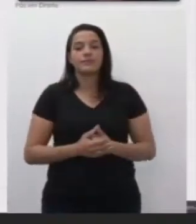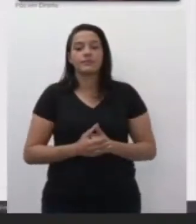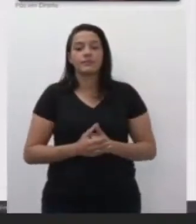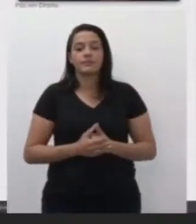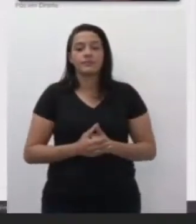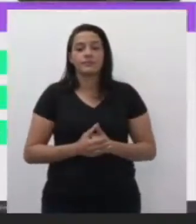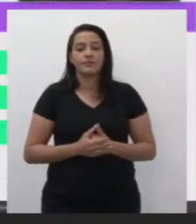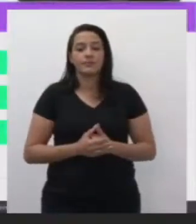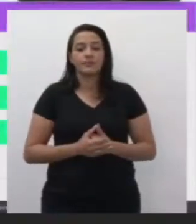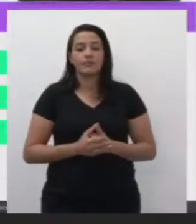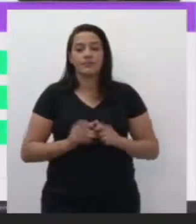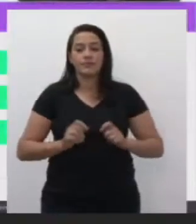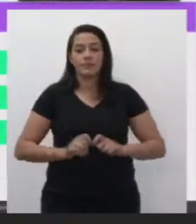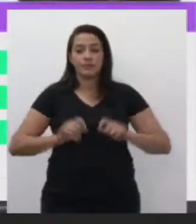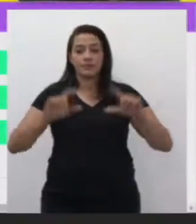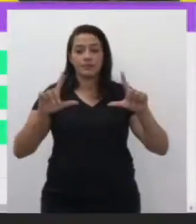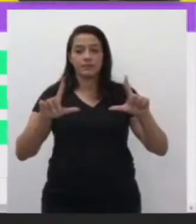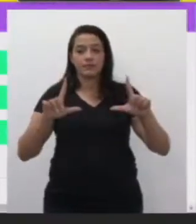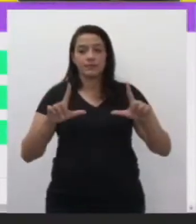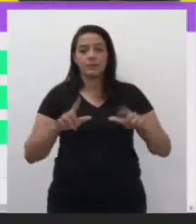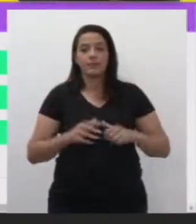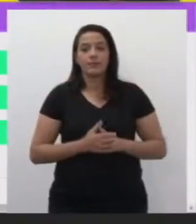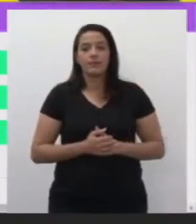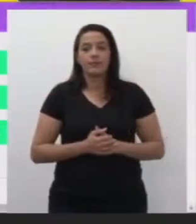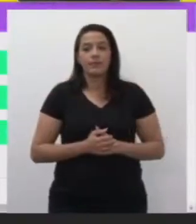está um pouquinho lenta, só porque eu estou fazendo uma apresentação.